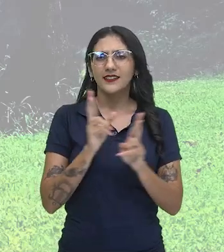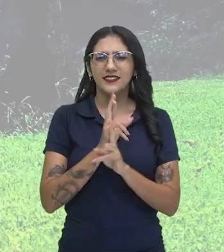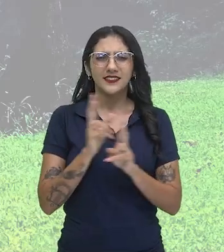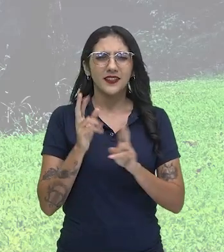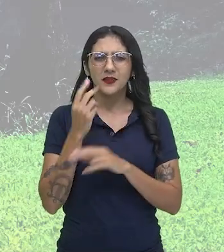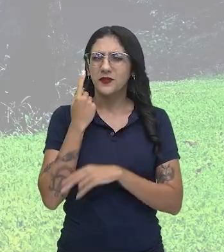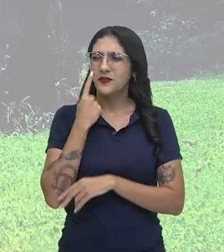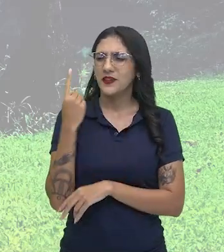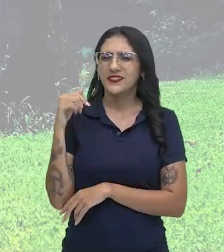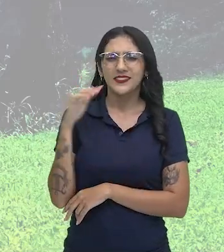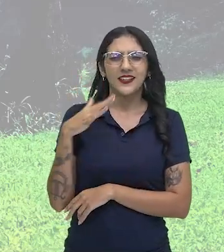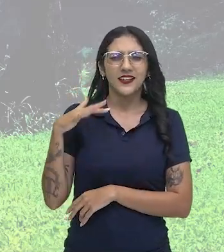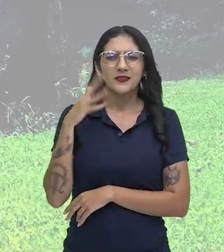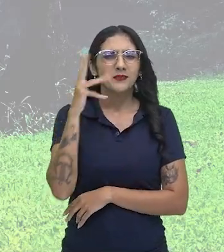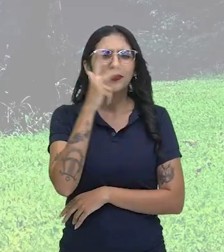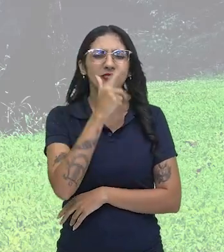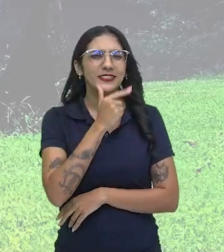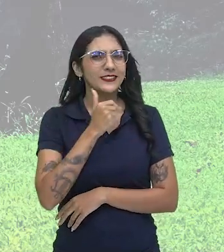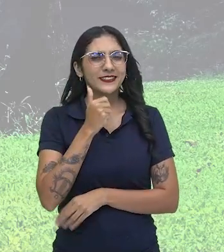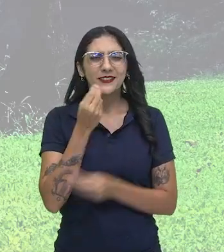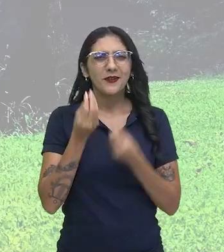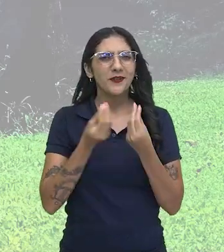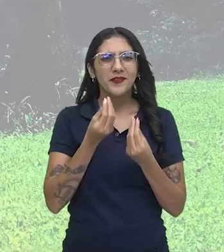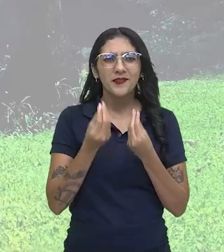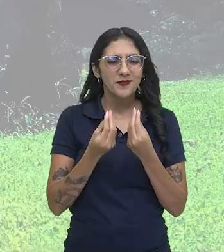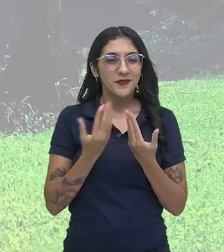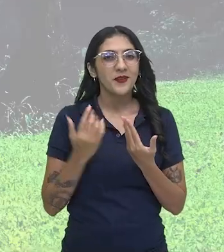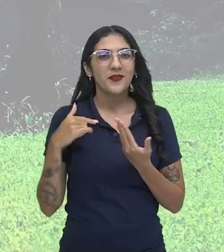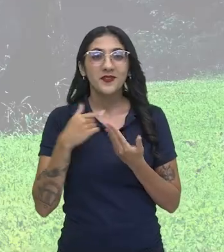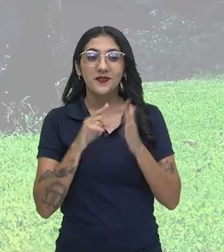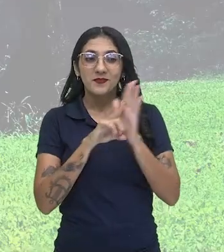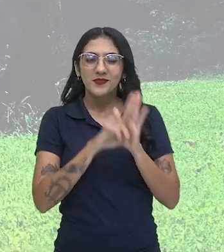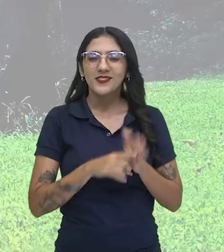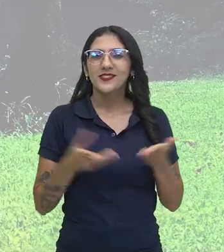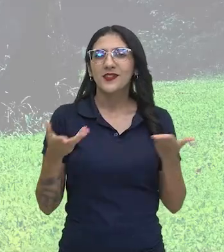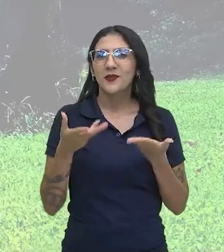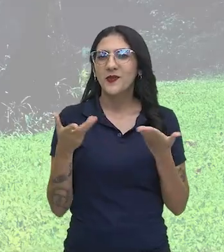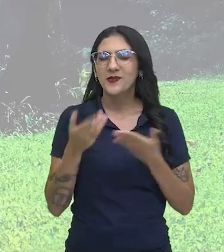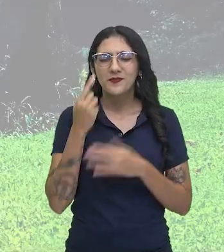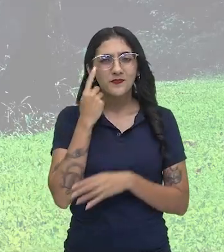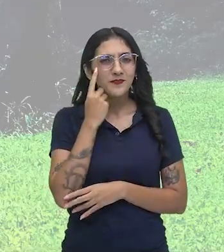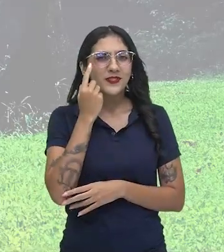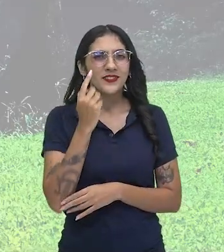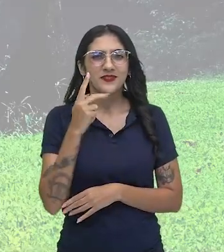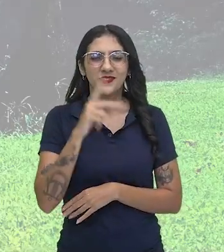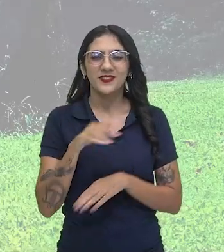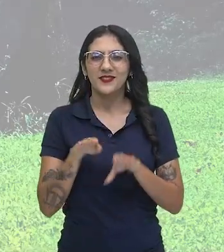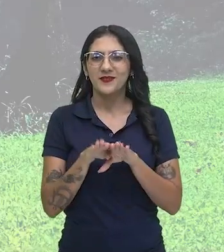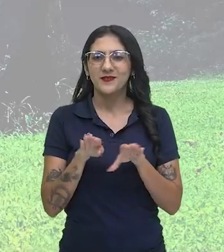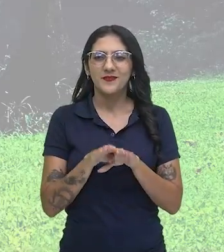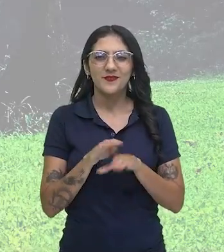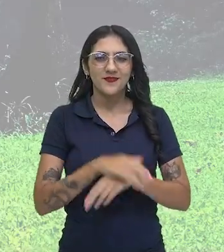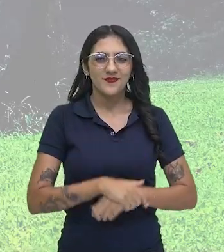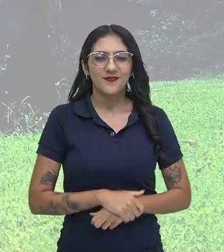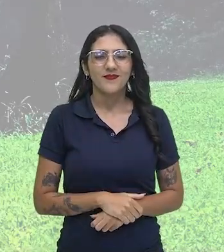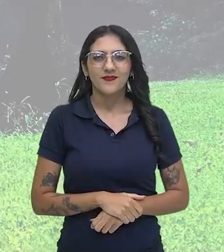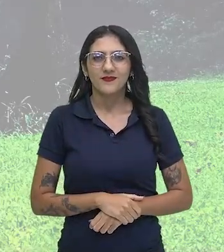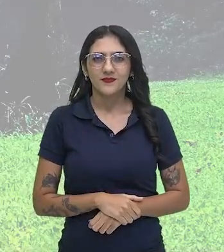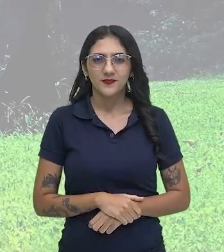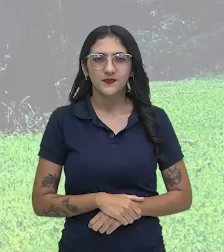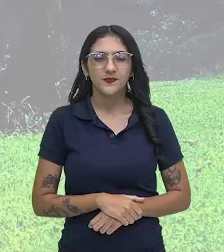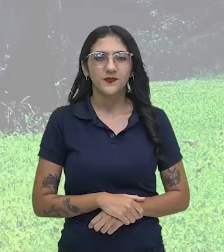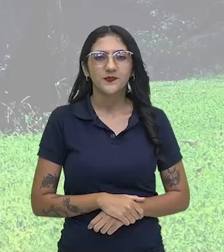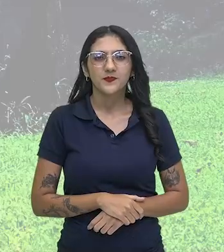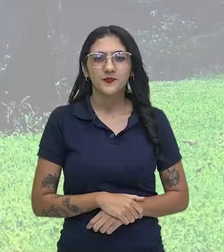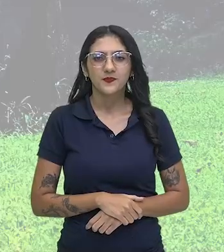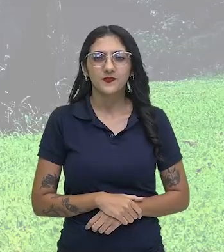cachoeira e tudo mais, professora? Vamos pesquisar sobre isso, né? Deixar aqui a perguntinha para os alunos. Bem, por falar em trabalho,